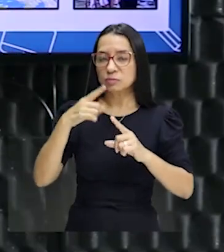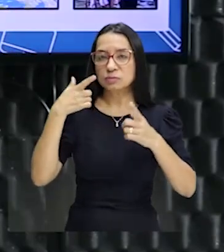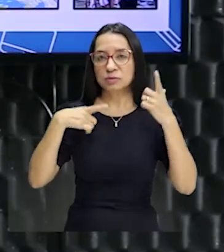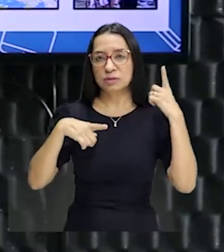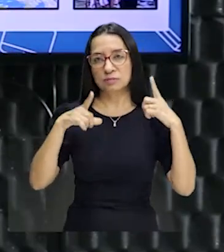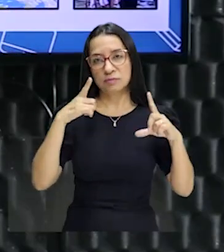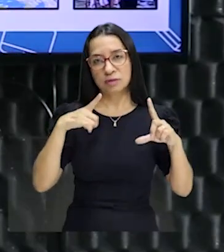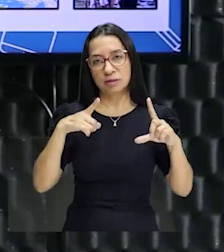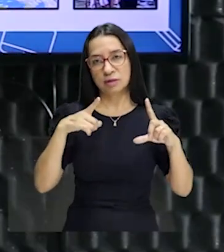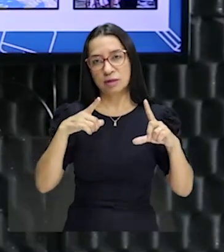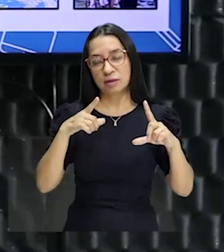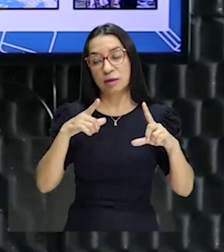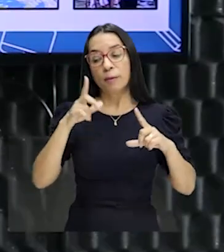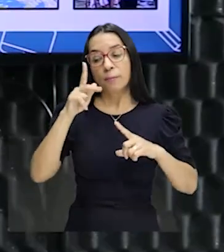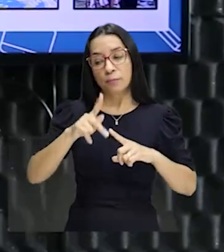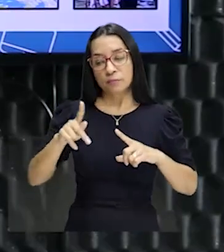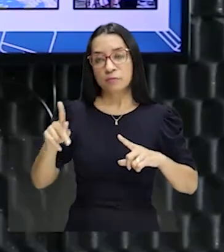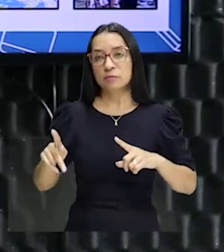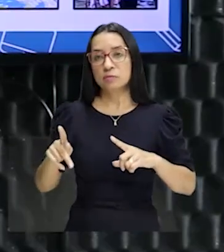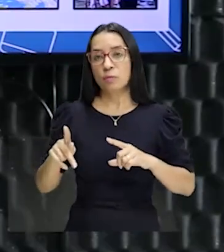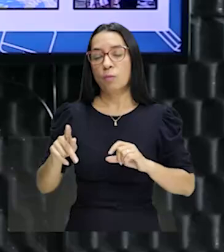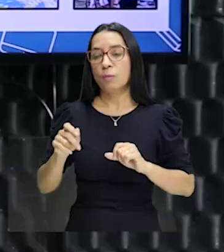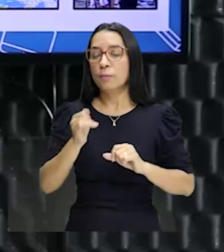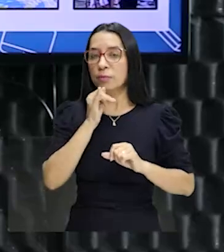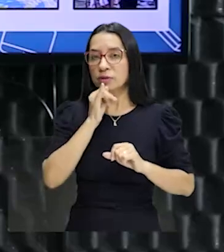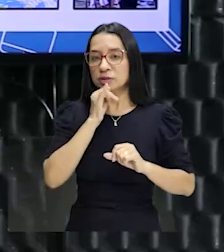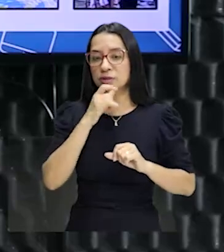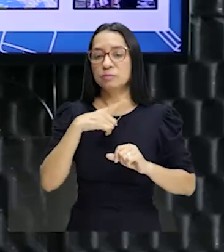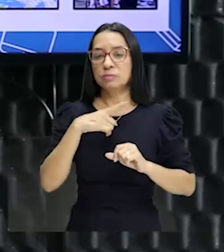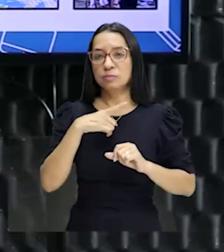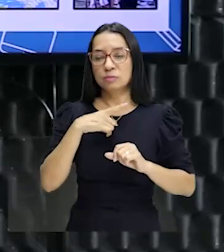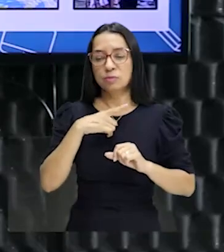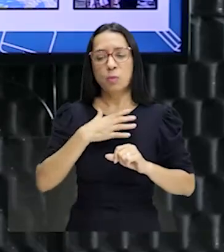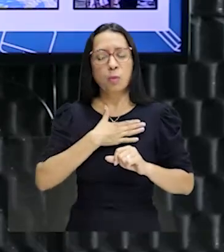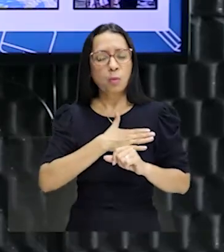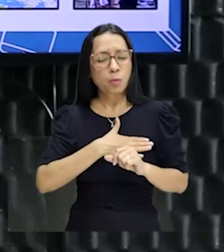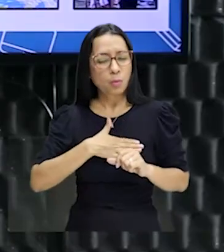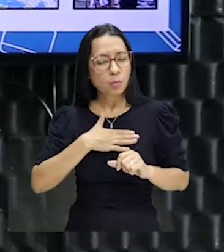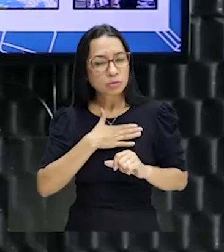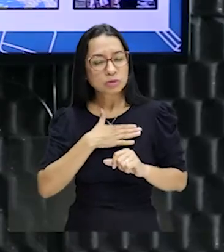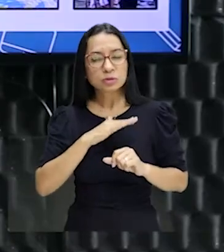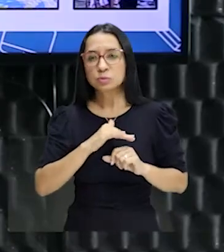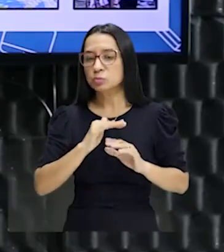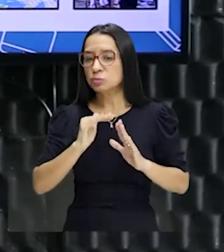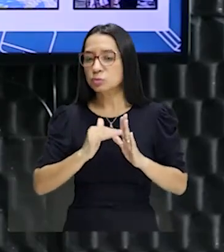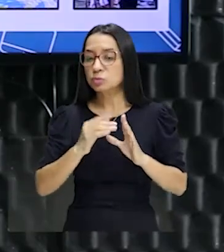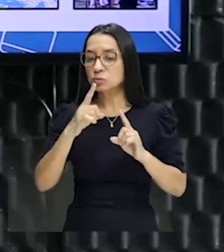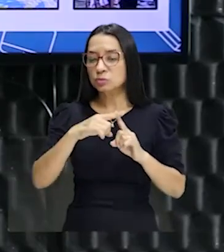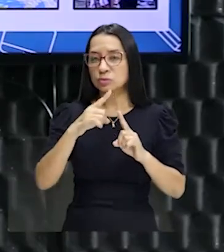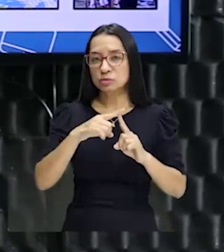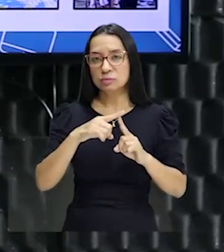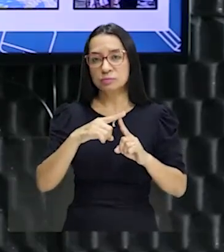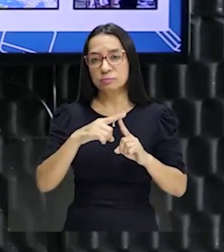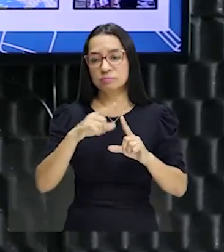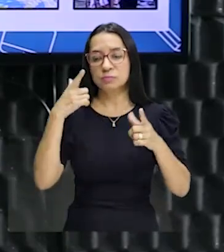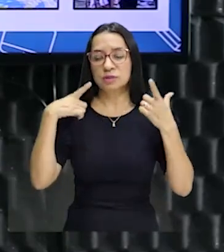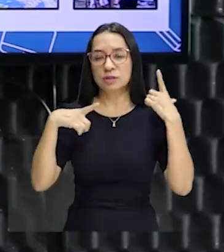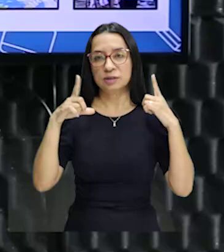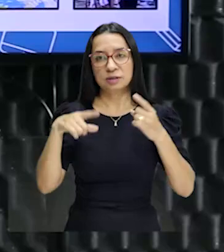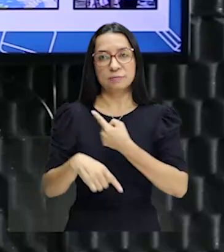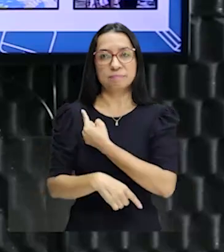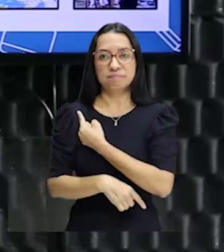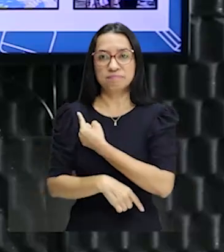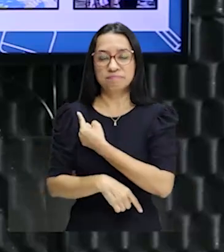lazer. Eu equilibro entre eles. Eu gosto de praticar um pouquinho de cada coisa. E é assim que a nossa vida deve